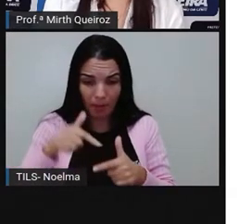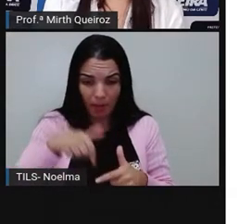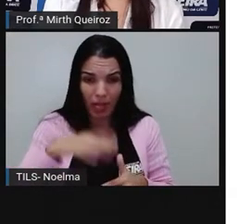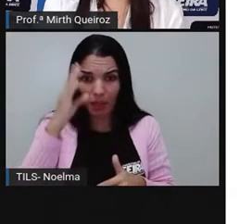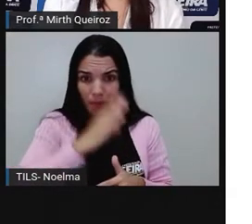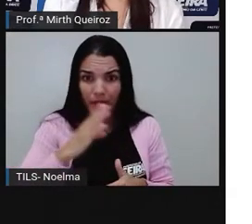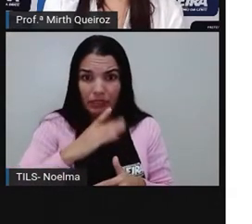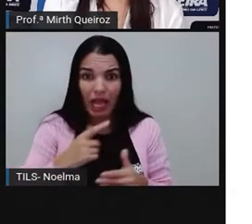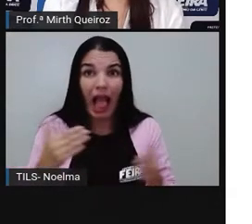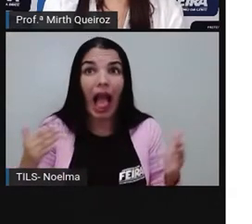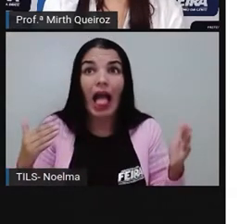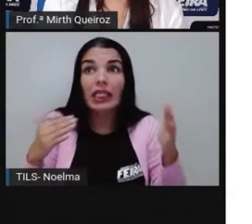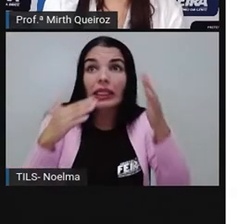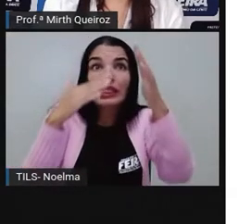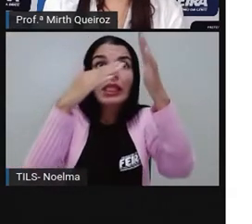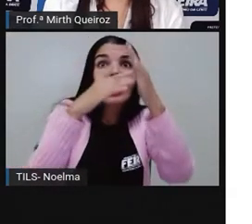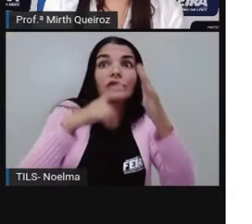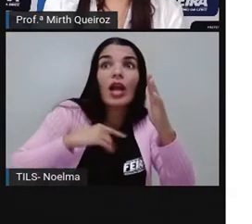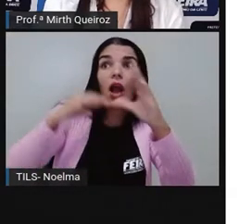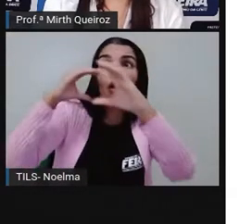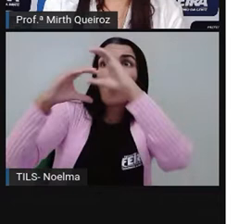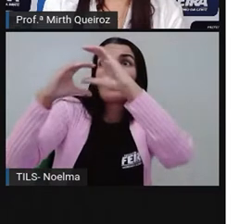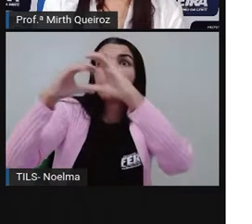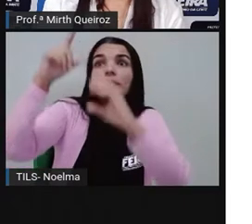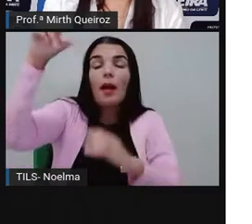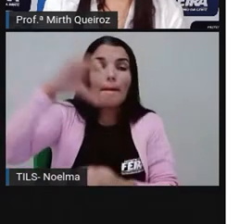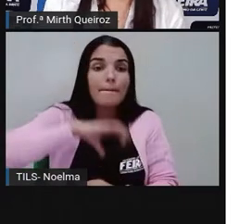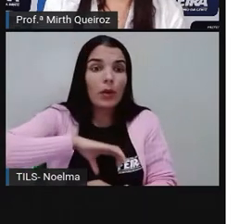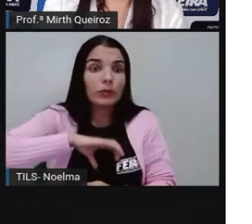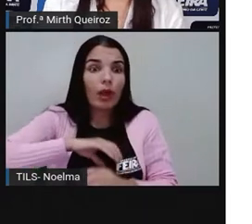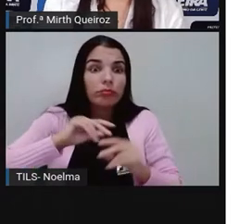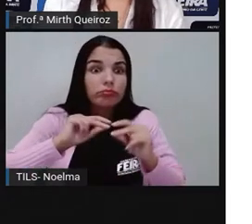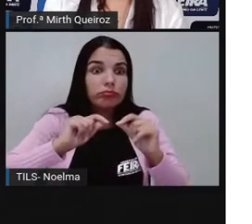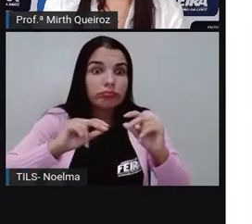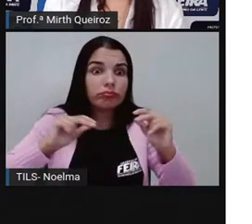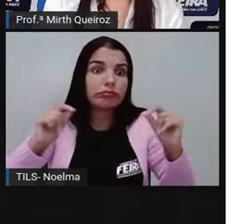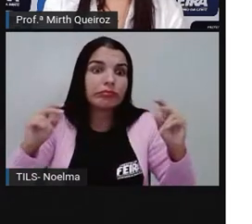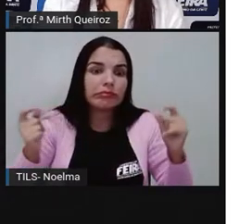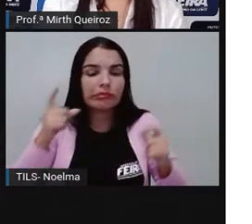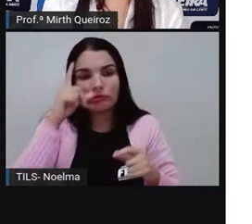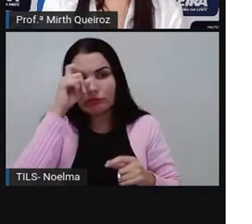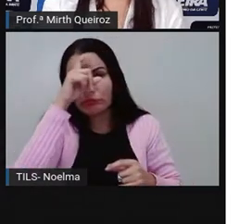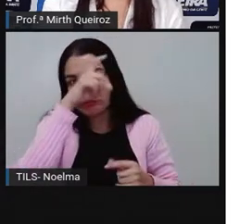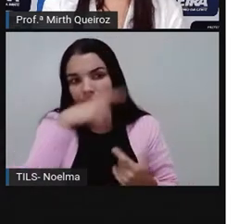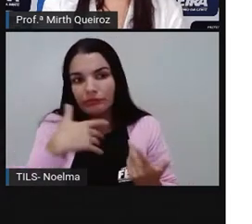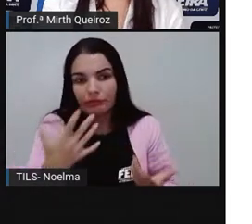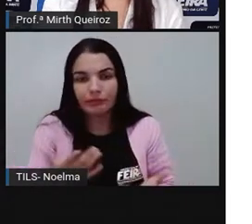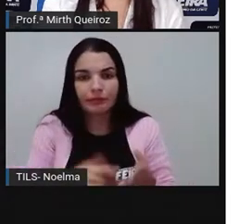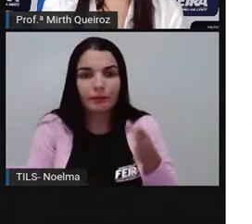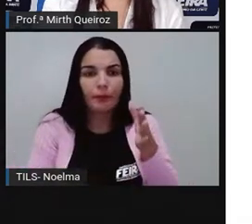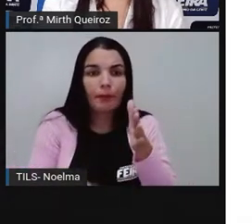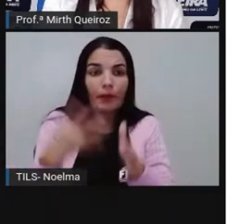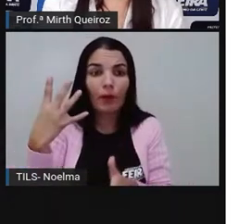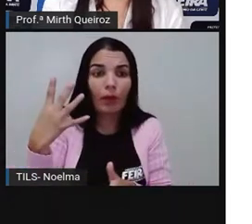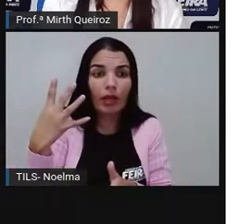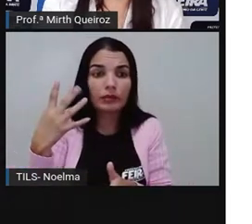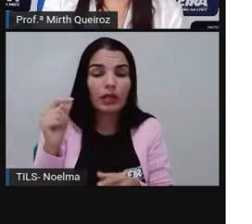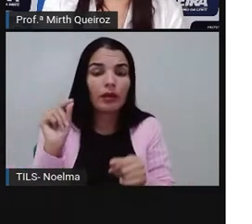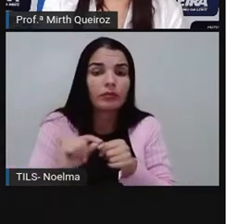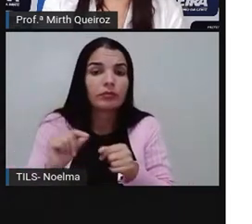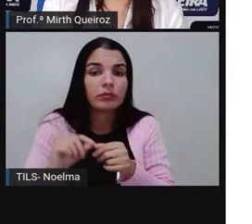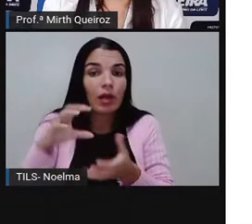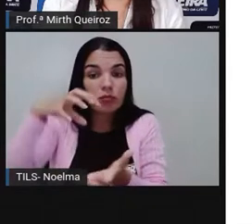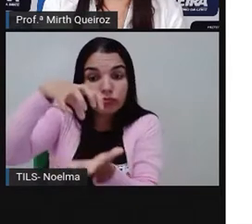até que houvesse essa comunicação com Portugal, era muito complicado, né? Quatro, falta de um